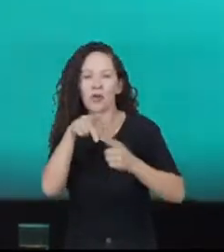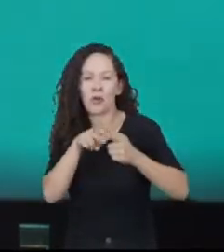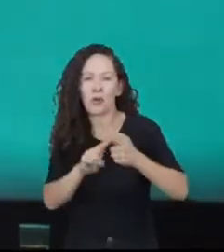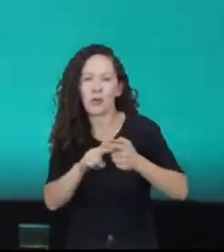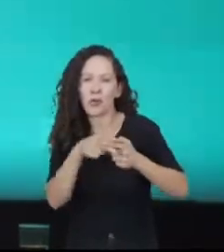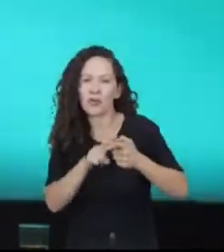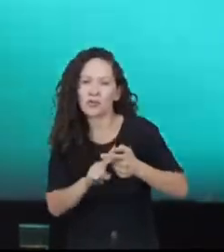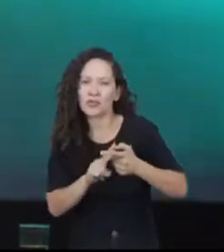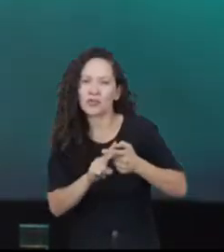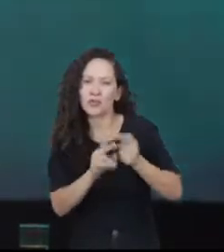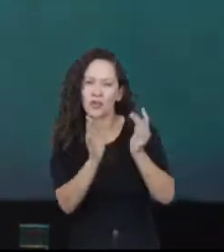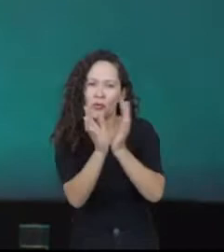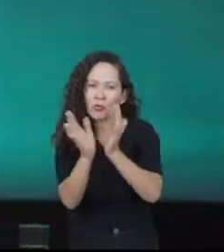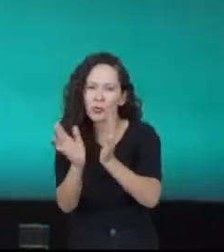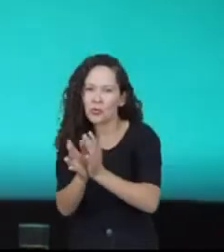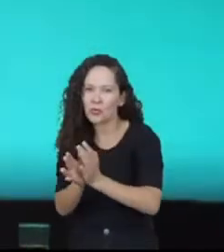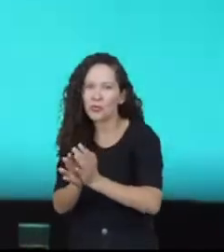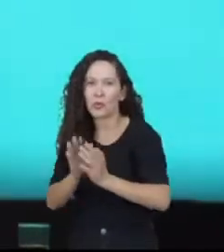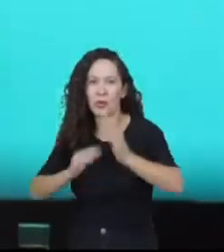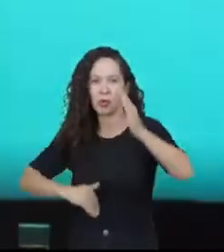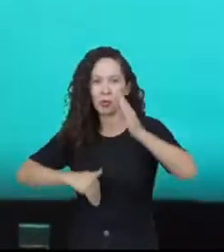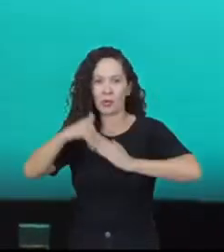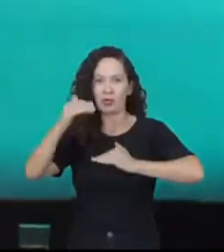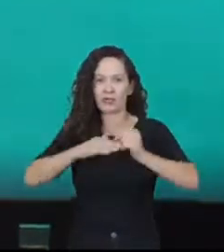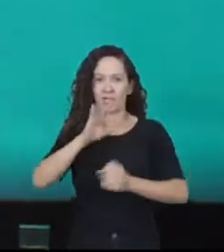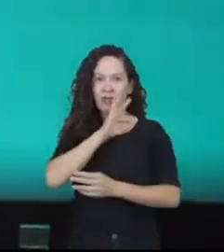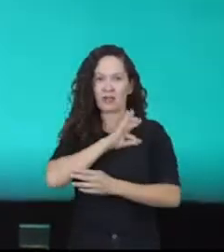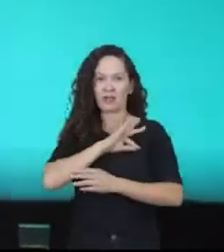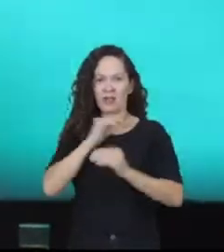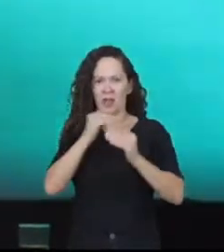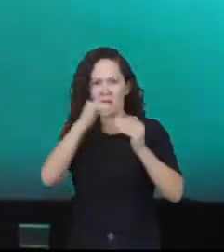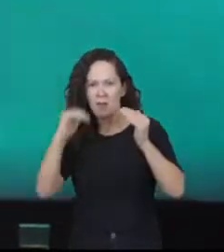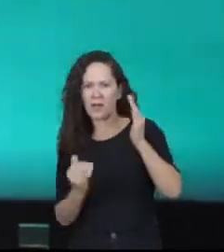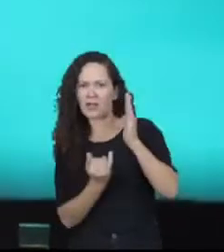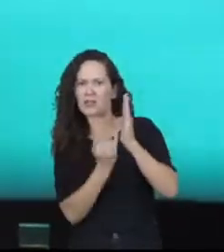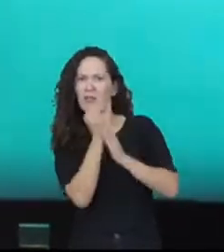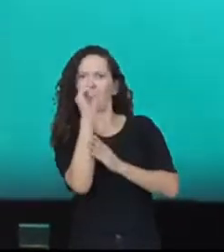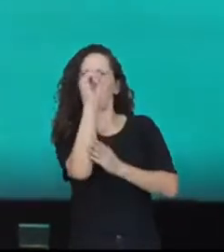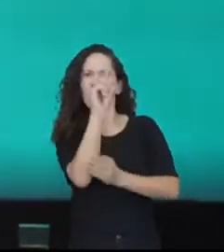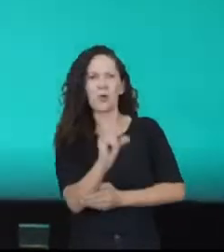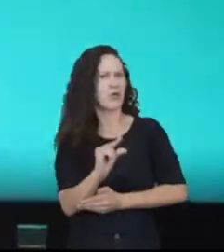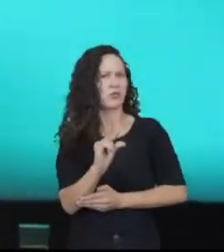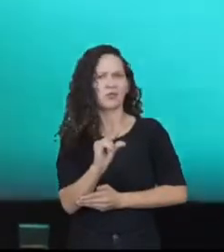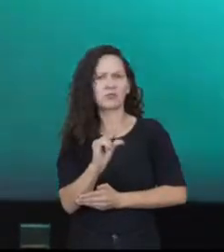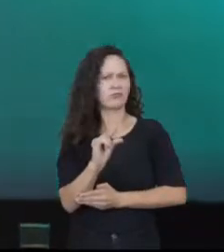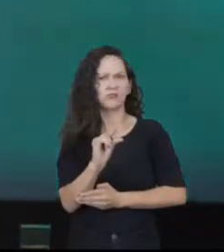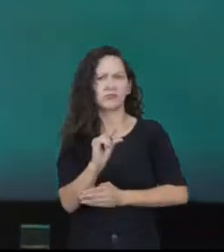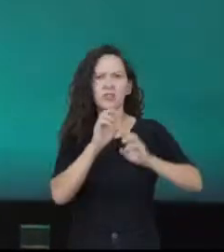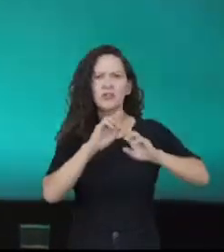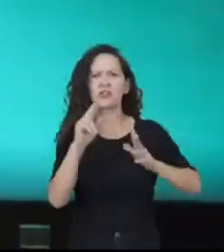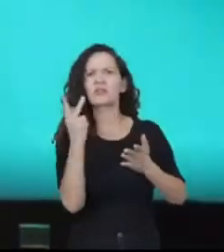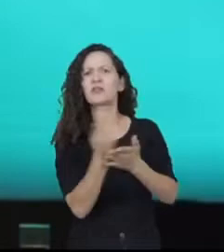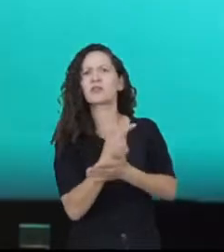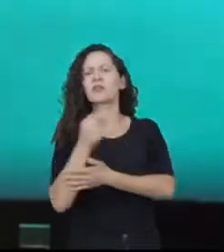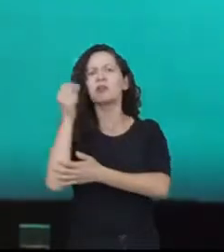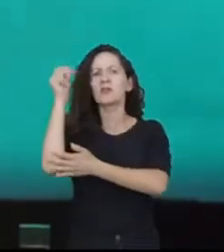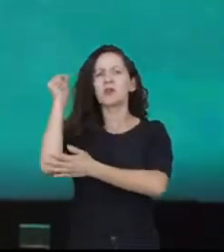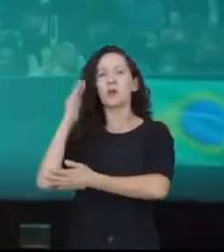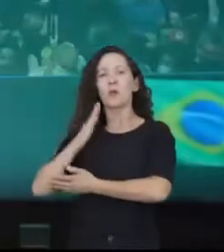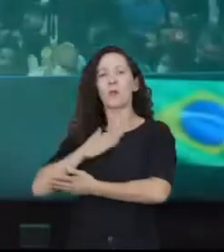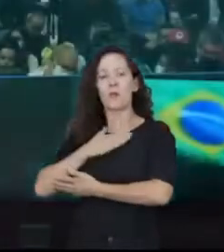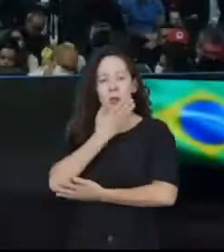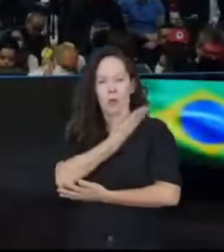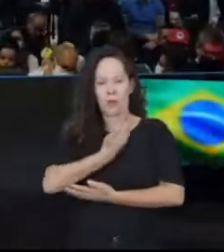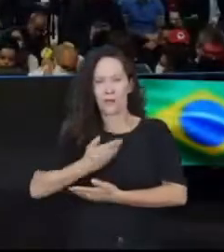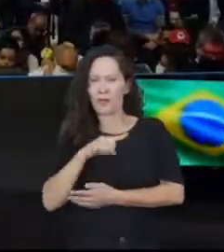categorias profissionais fique abaixo da inflação, ao contrário do que acontecia em nossos governos. Não